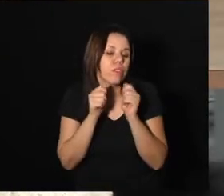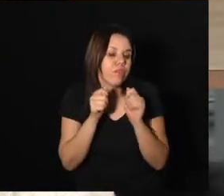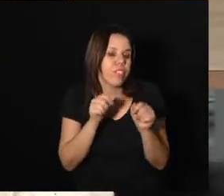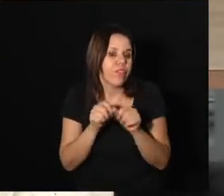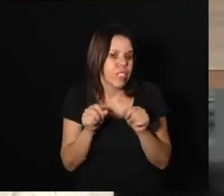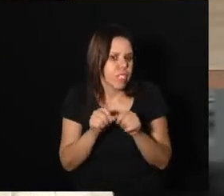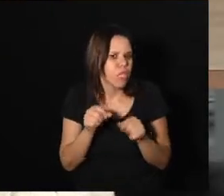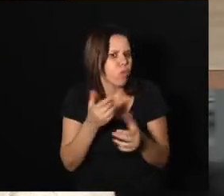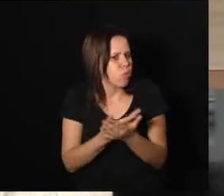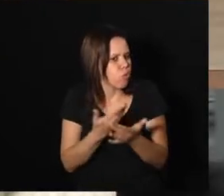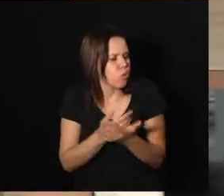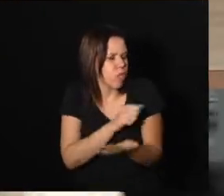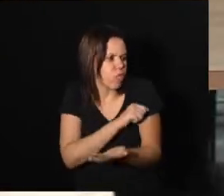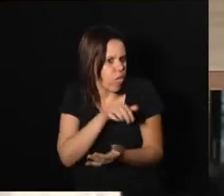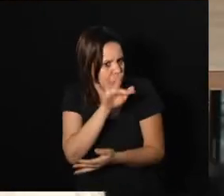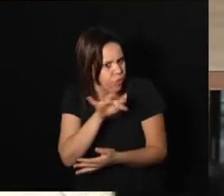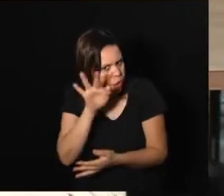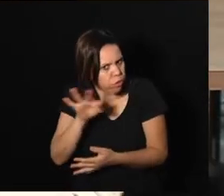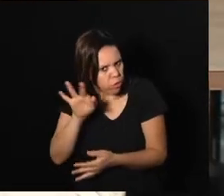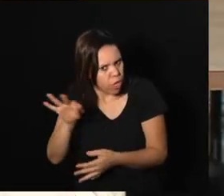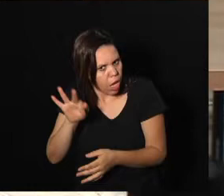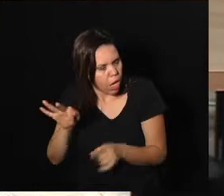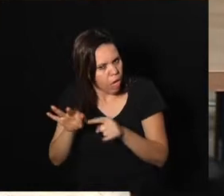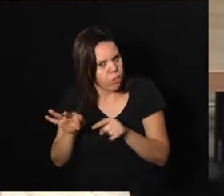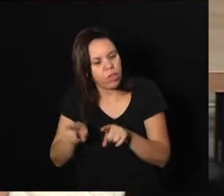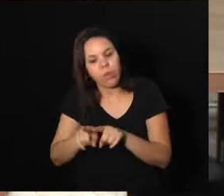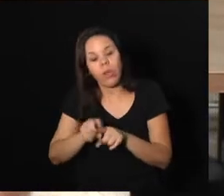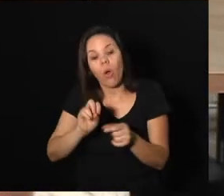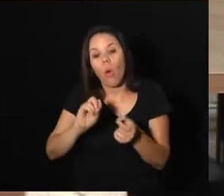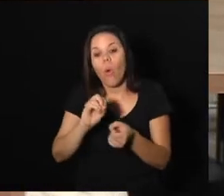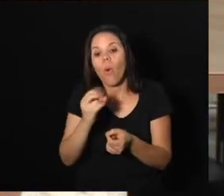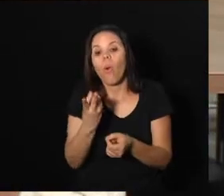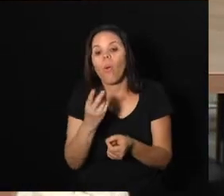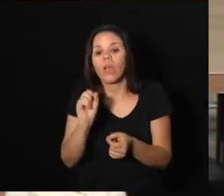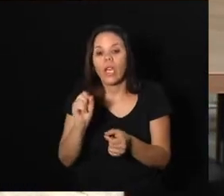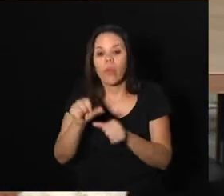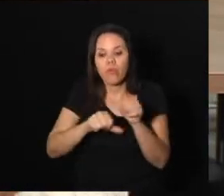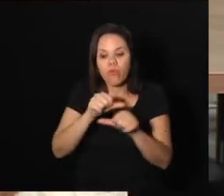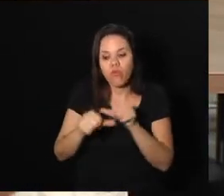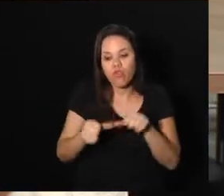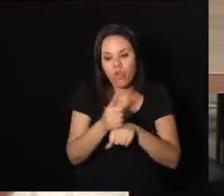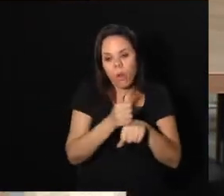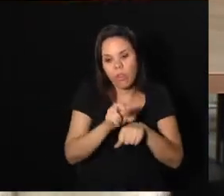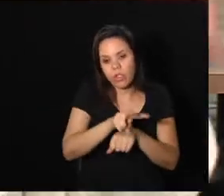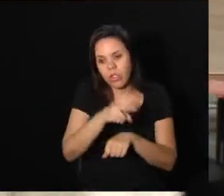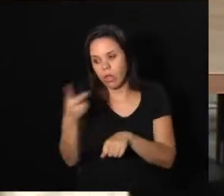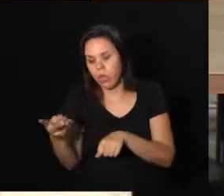universitários, e até mesmo entrevista com quem fez transição de carreira. Isso é muito legal, porque mostra para o